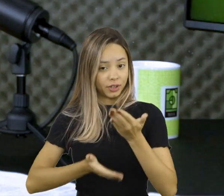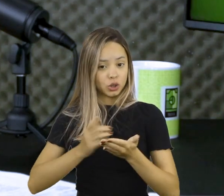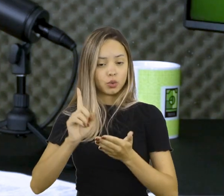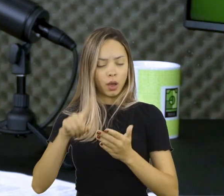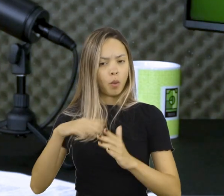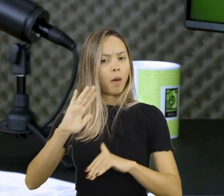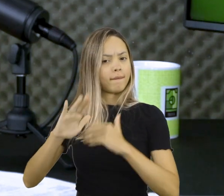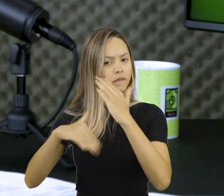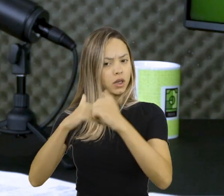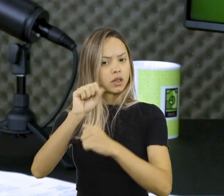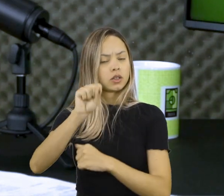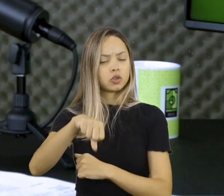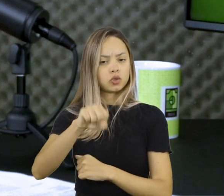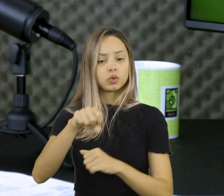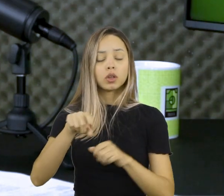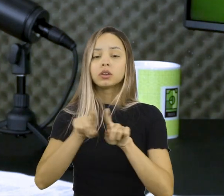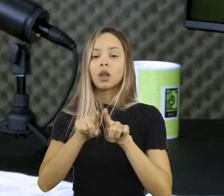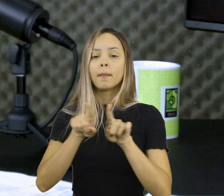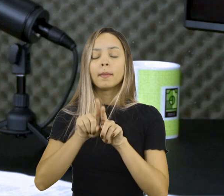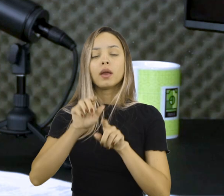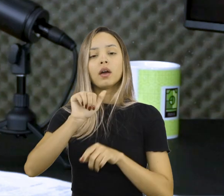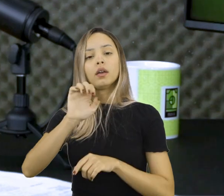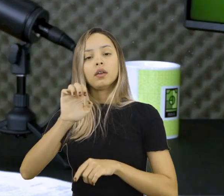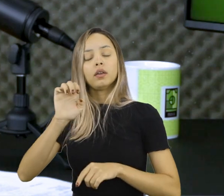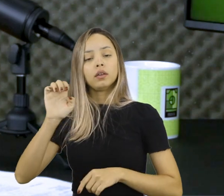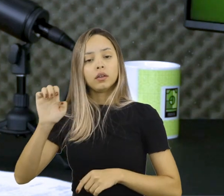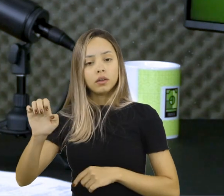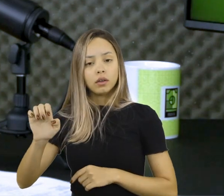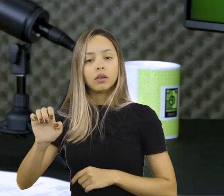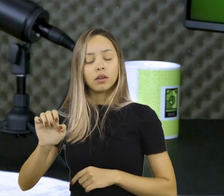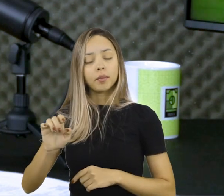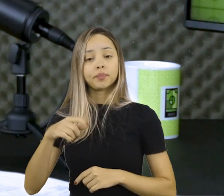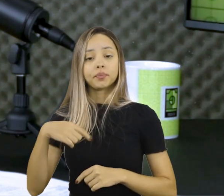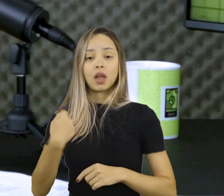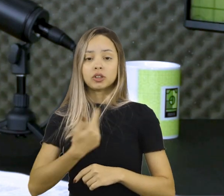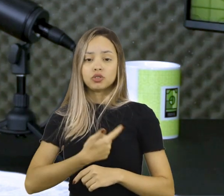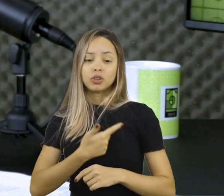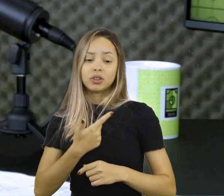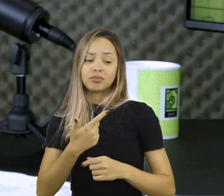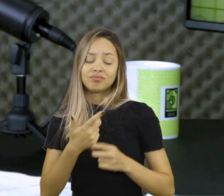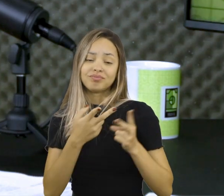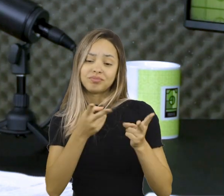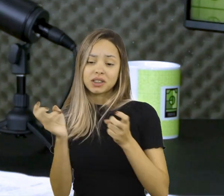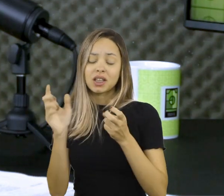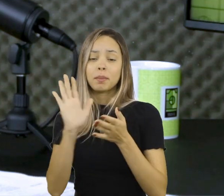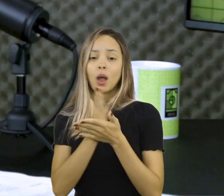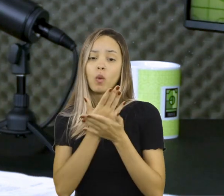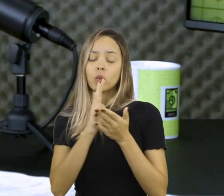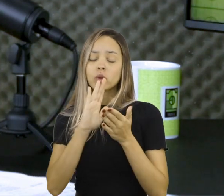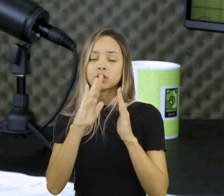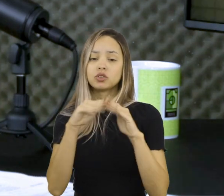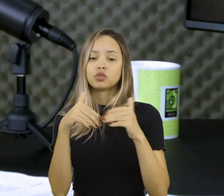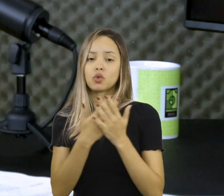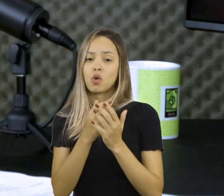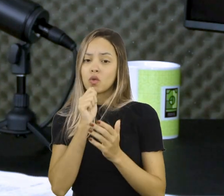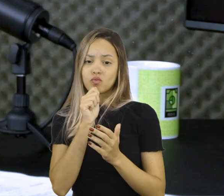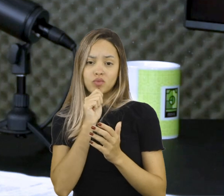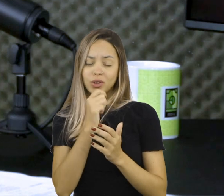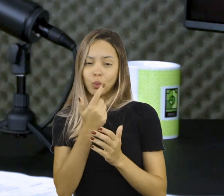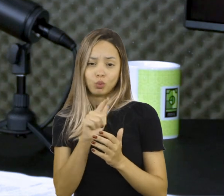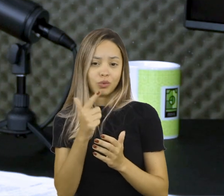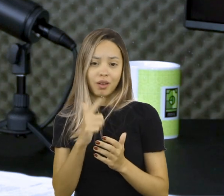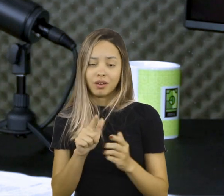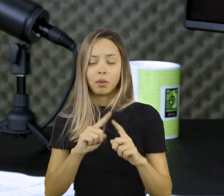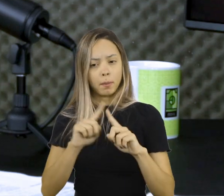avanço as salas de recursos a gente ainda encontra muita escola que não tem mas a gente tem um número significativo de